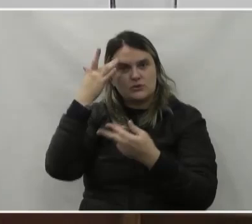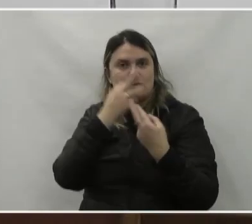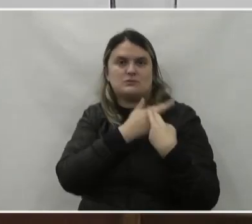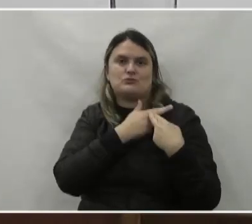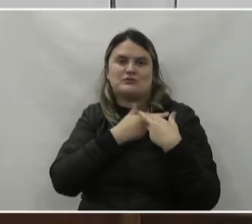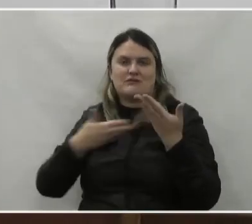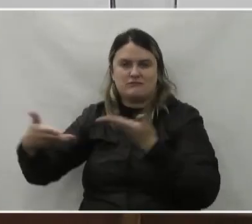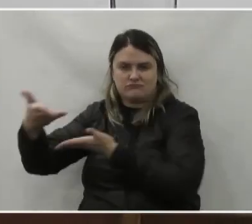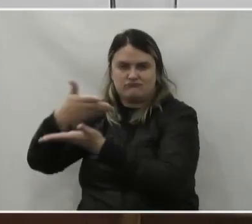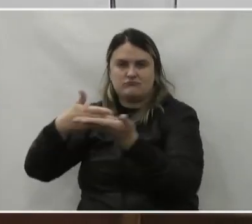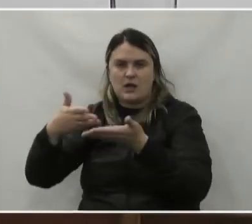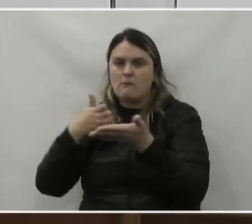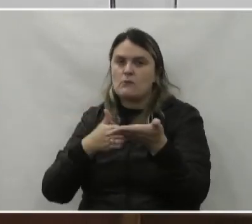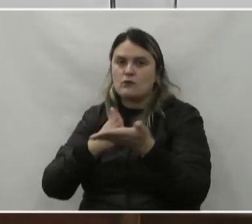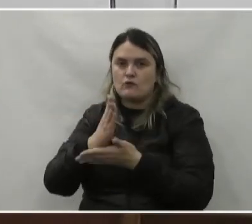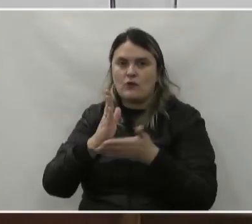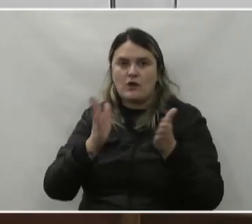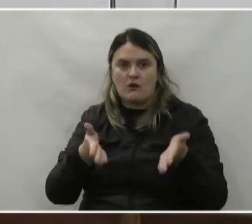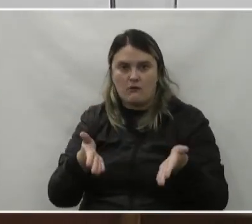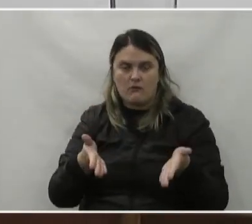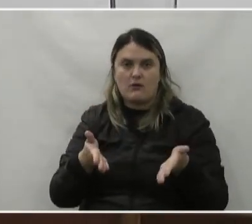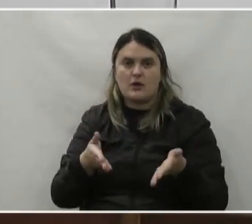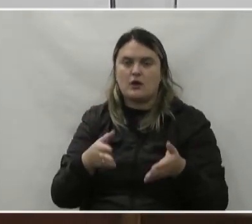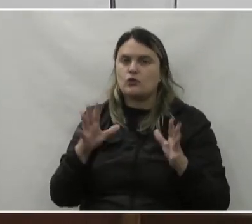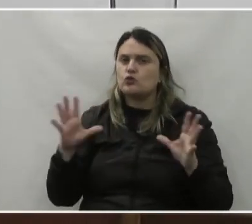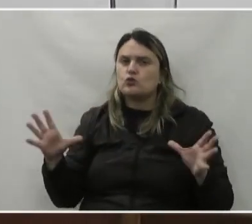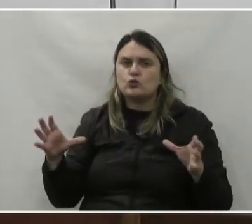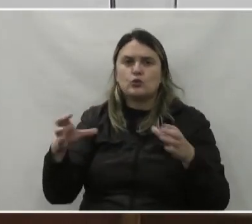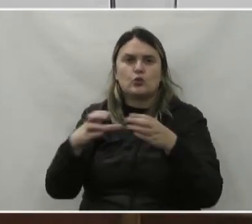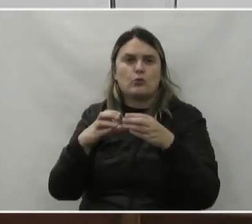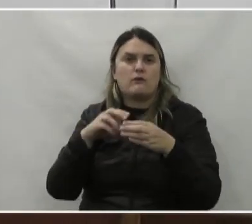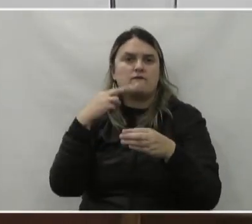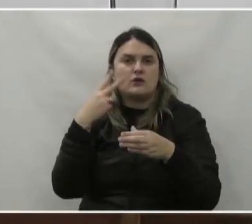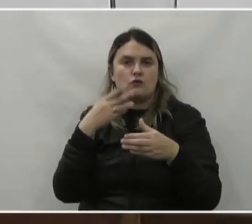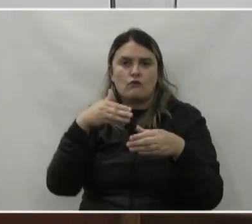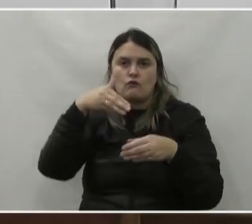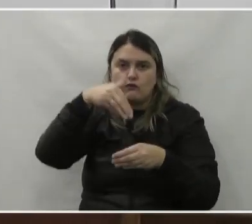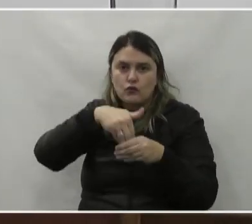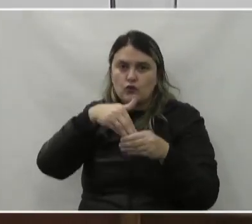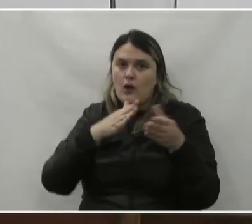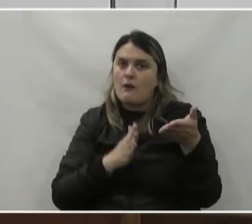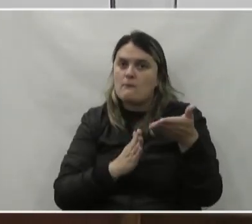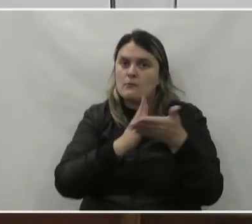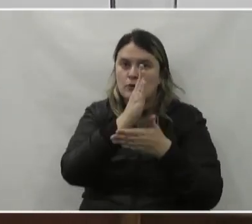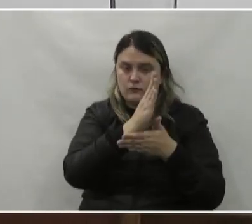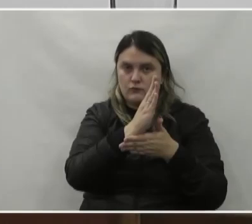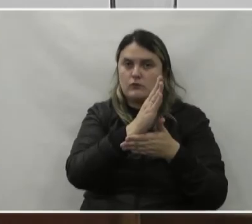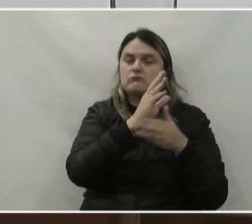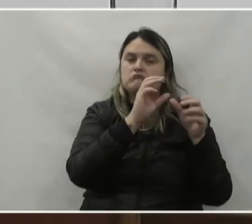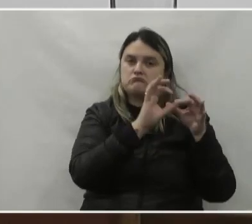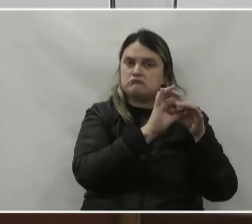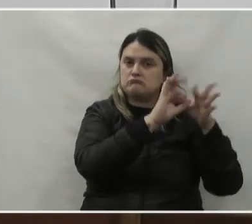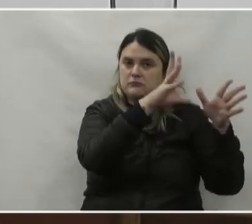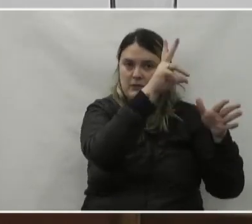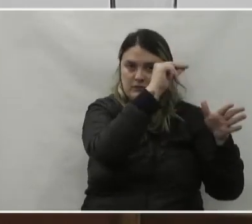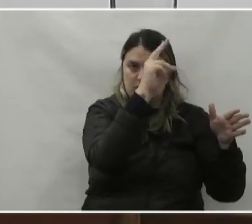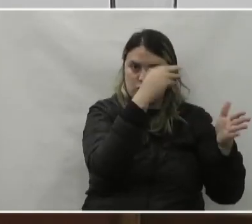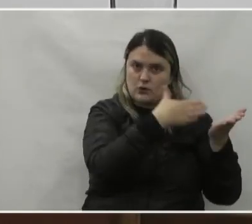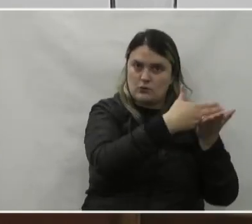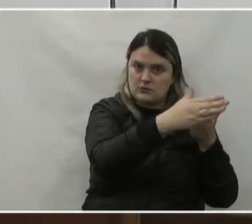né? Então aprovamos agora aqui, por unanimidade, né, o projeto que autoriza o Executivo a emitir aí a ordem de